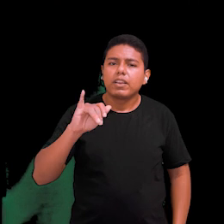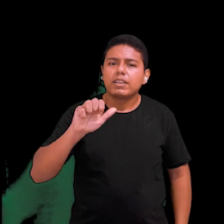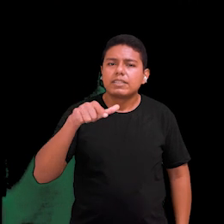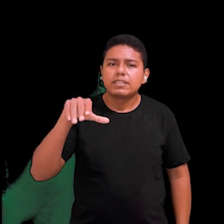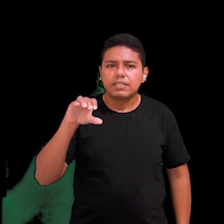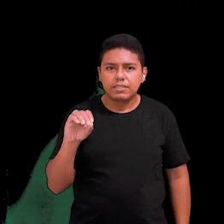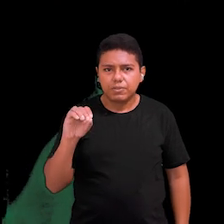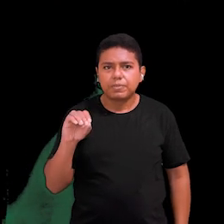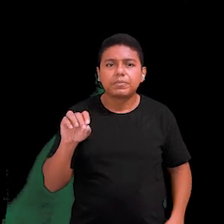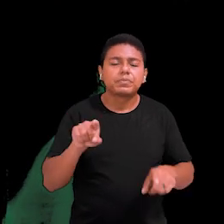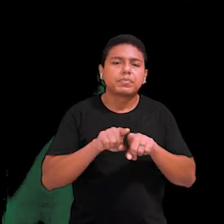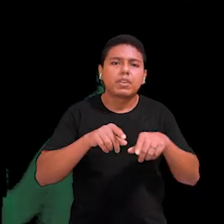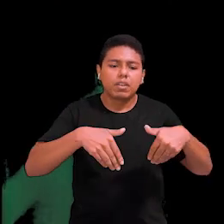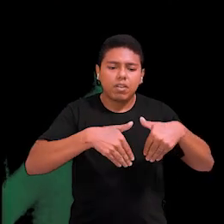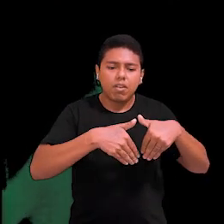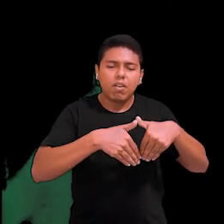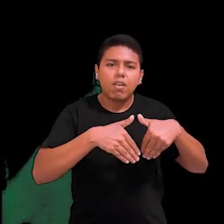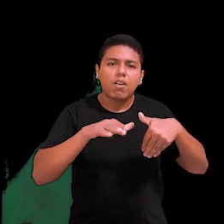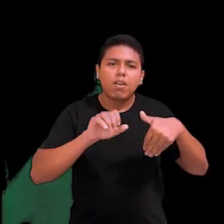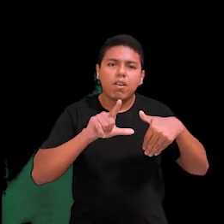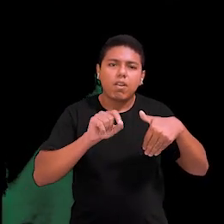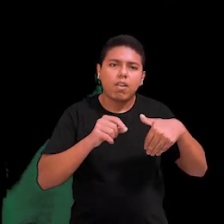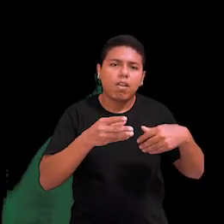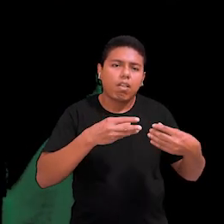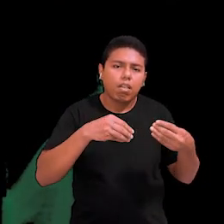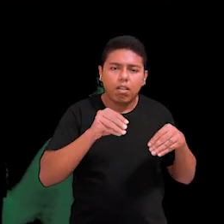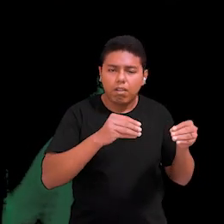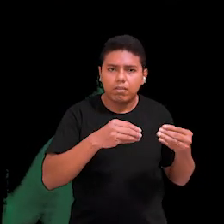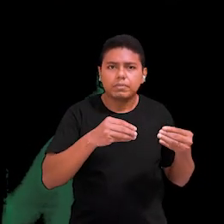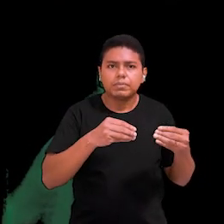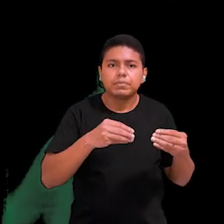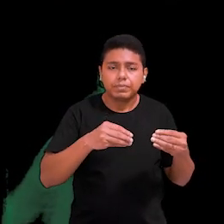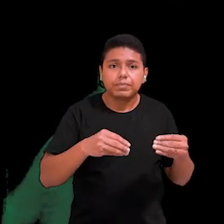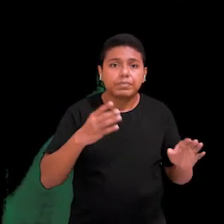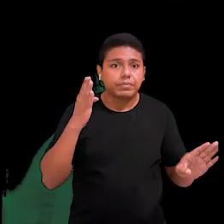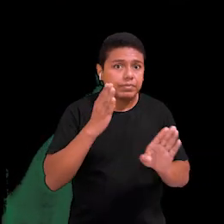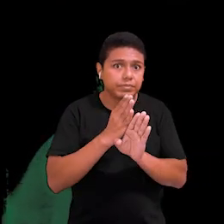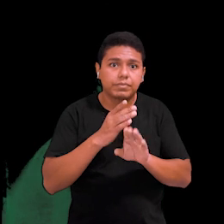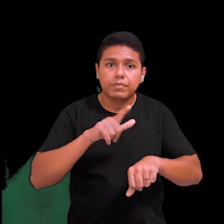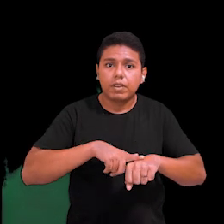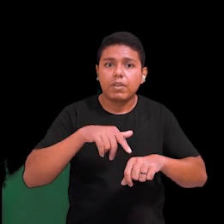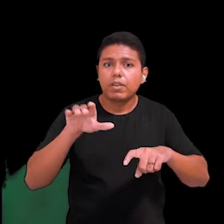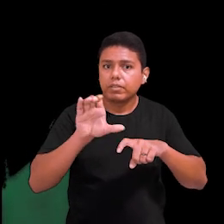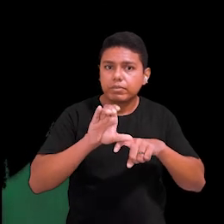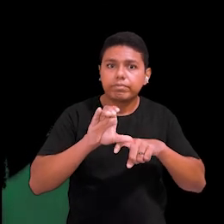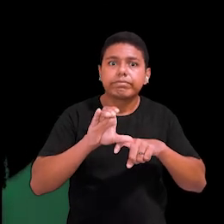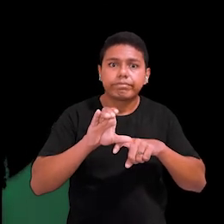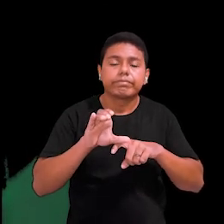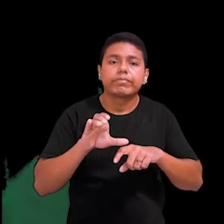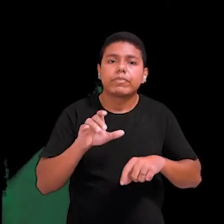uma loqueação com odor e um colo uterino amolecido e pérvio. E o diagnóstico ele